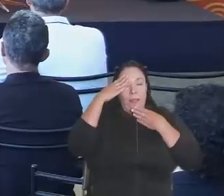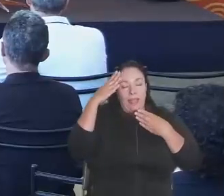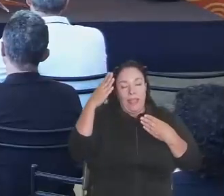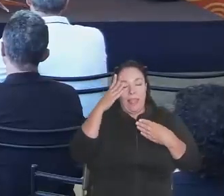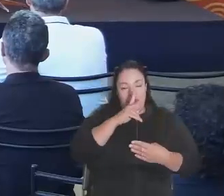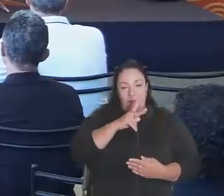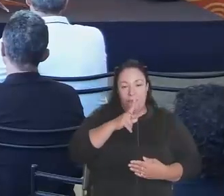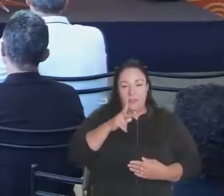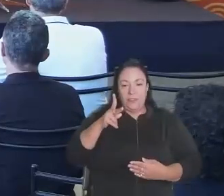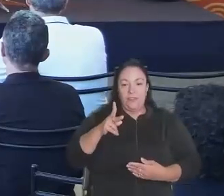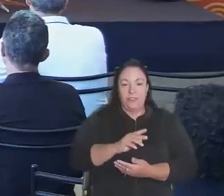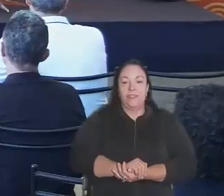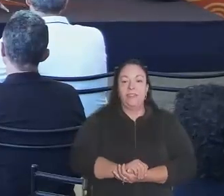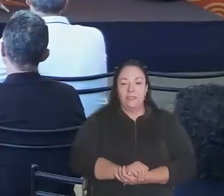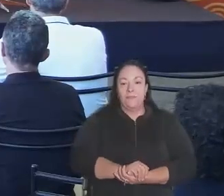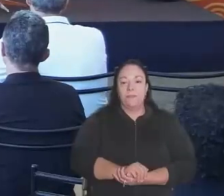professora.